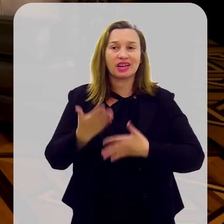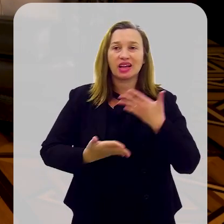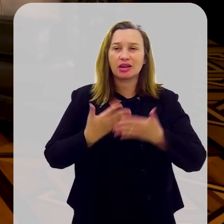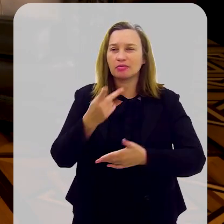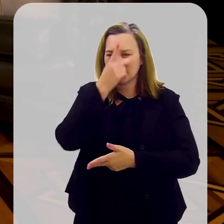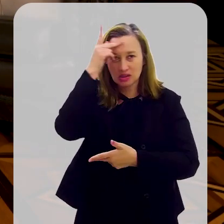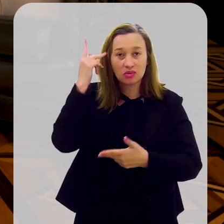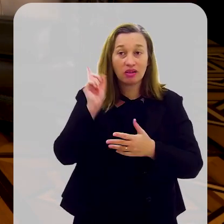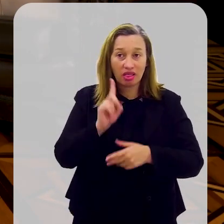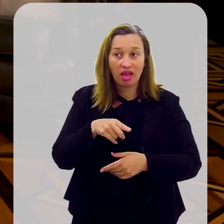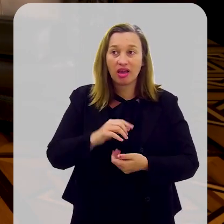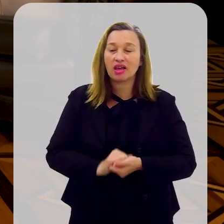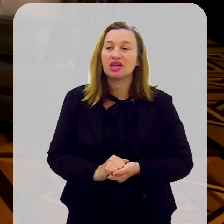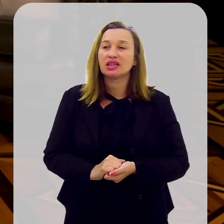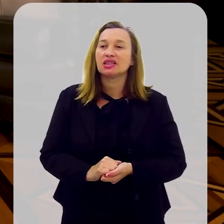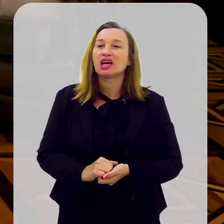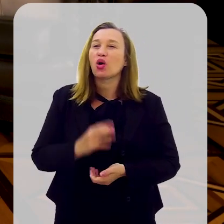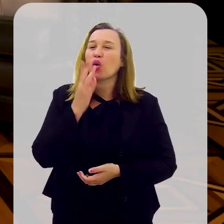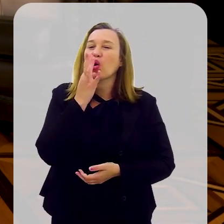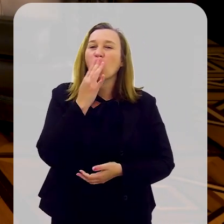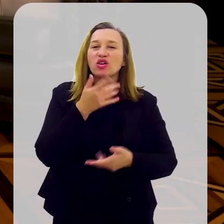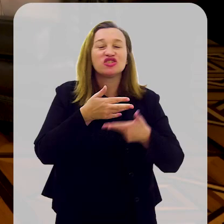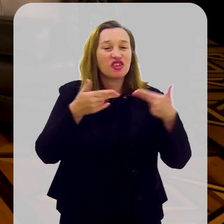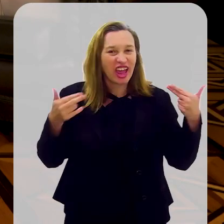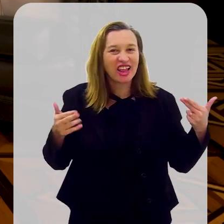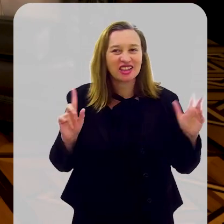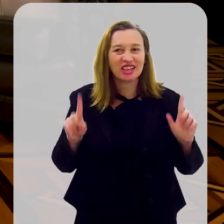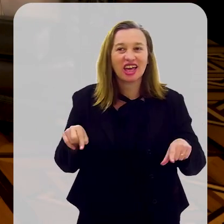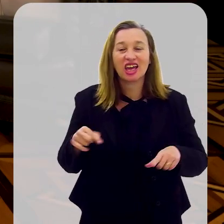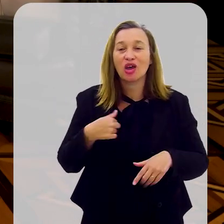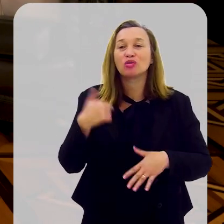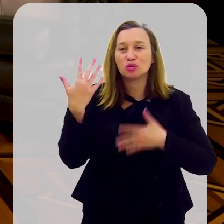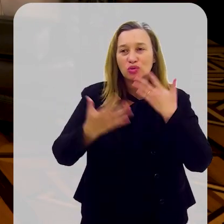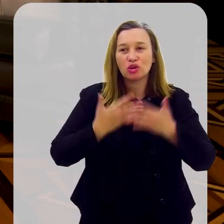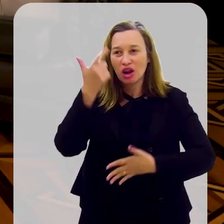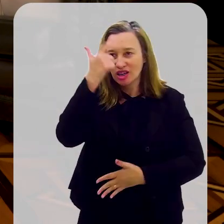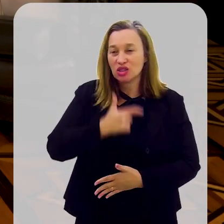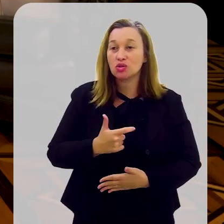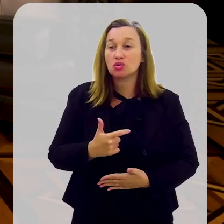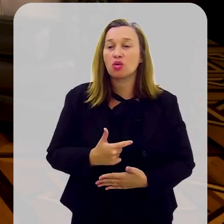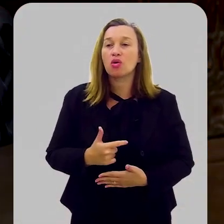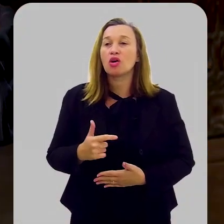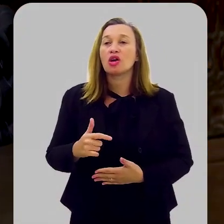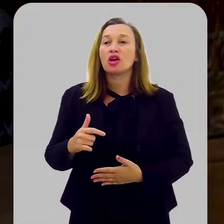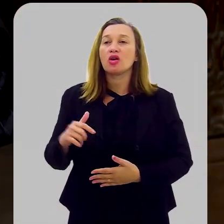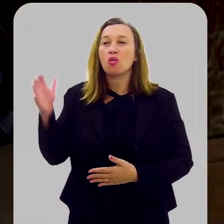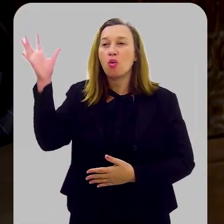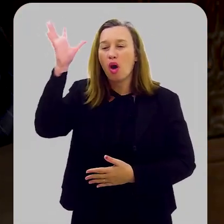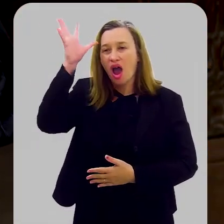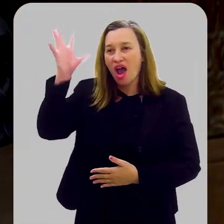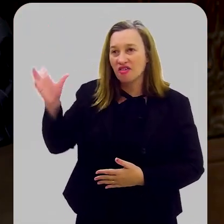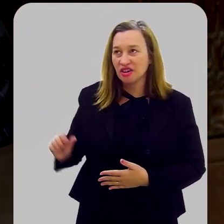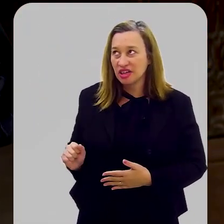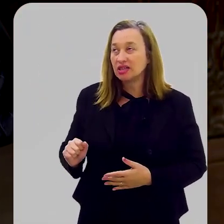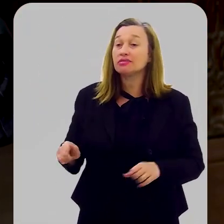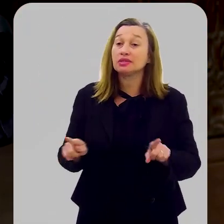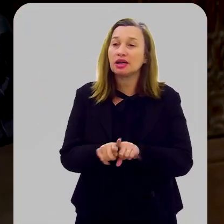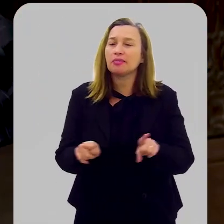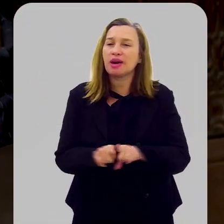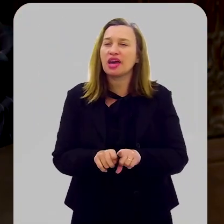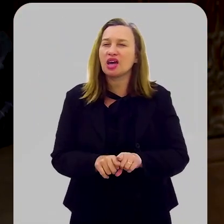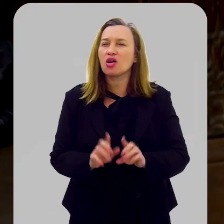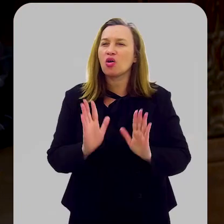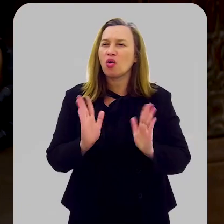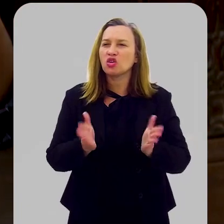é muito alegre, né? É verdade. Eu sou... E o africano é colorido. Muito alegre. Né? Eu sou muito alegre, sou pra cima. E o africano, ele